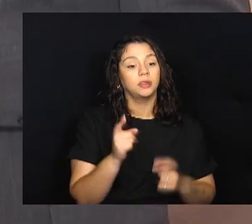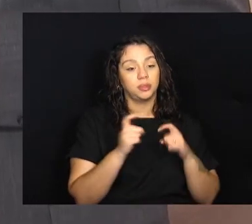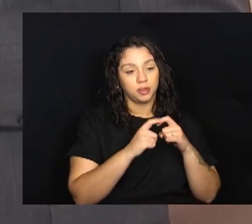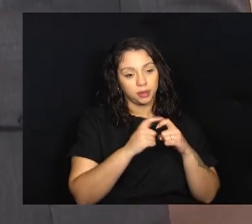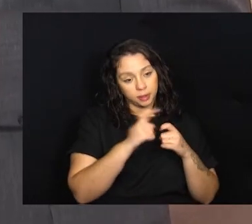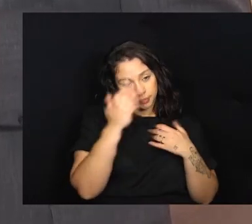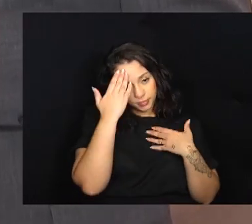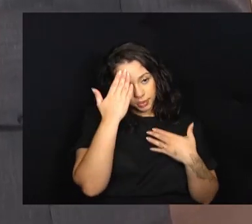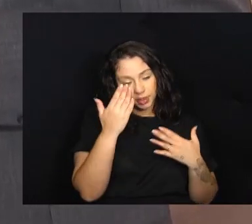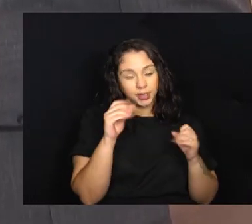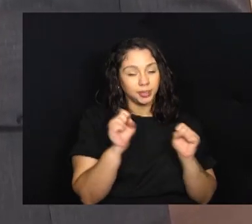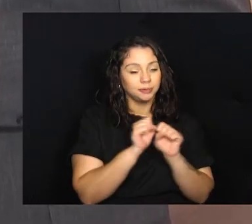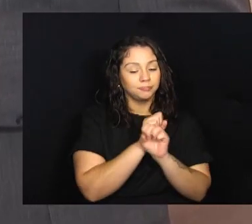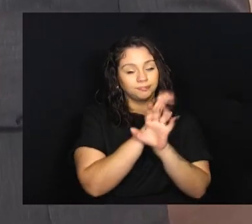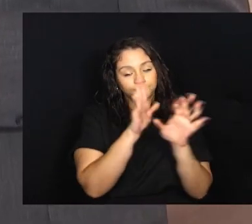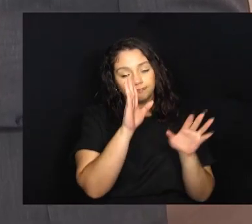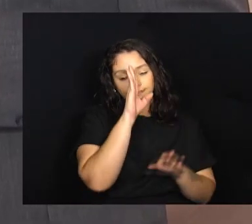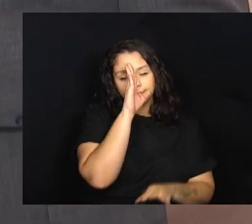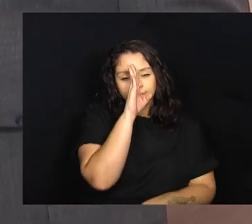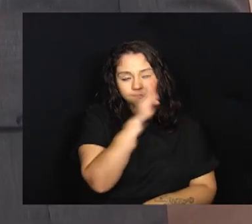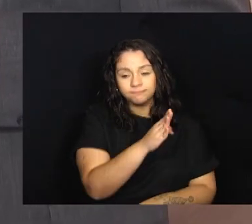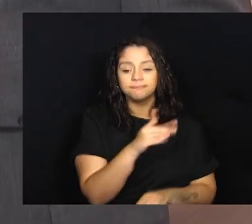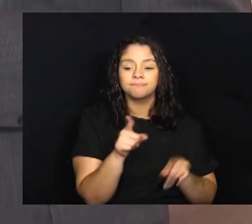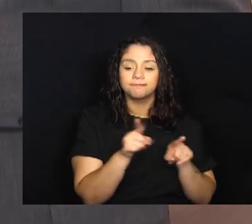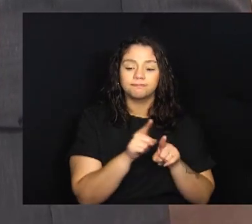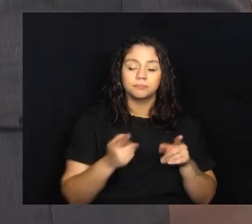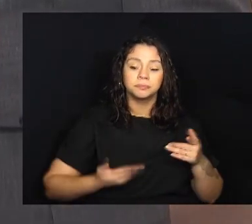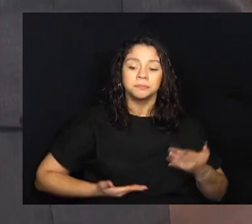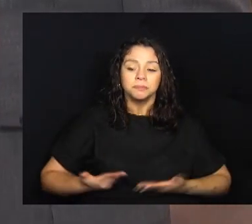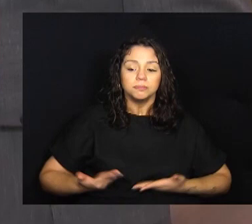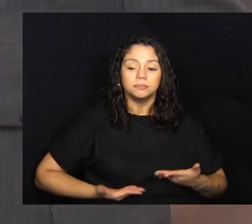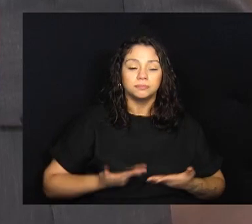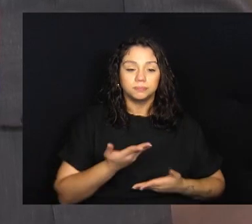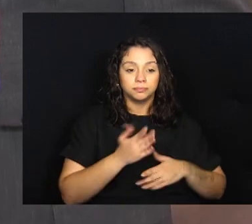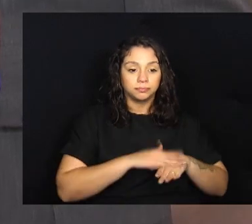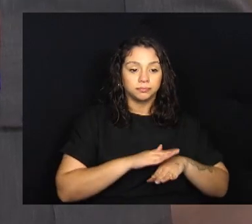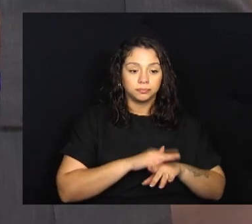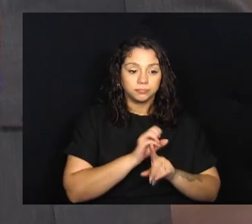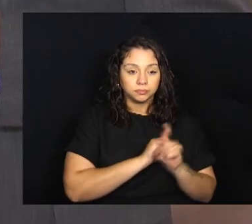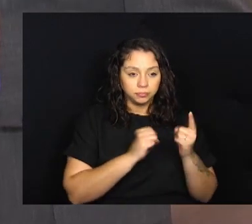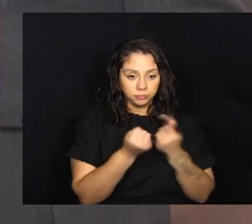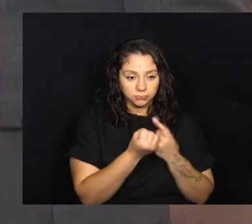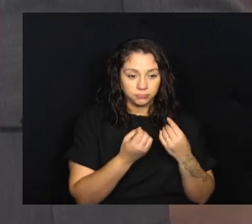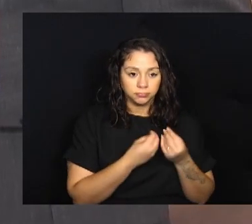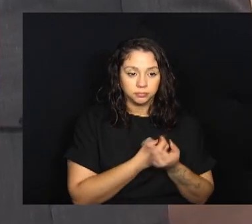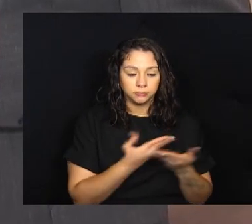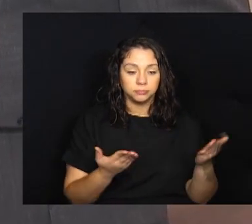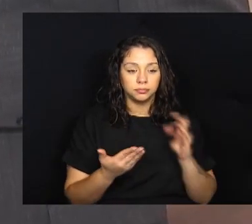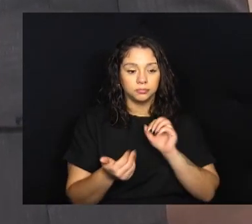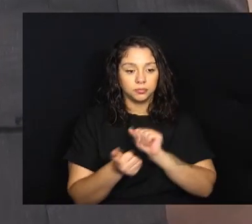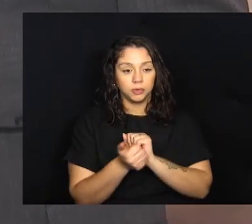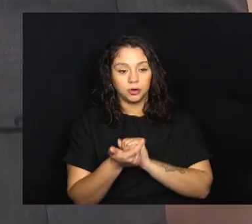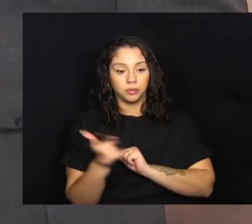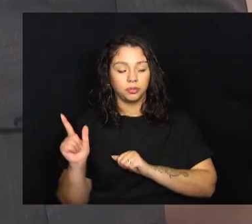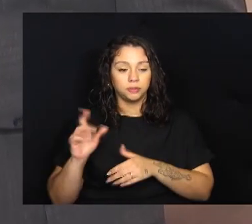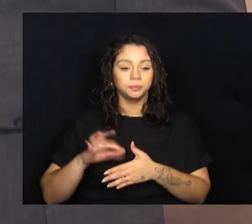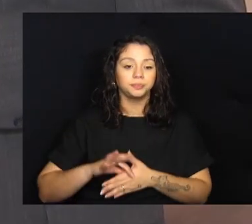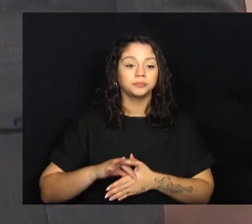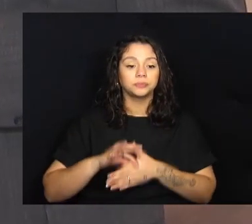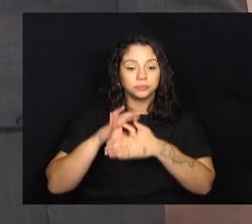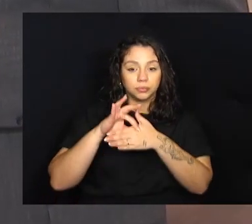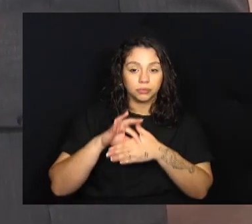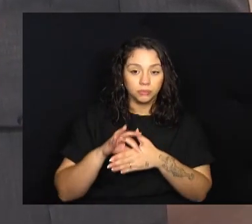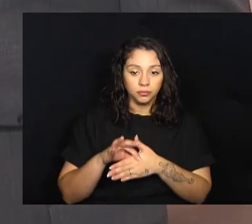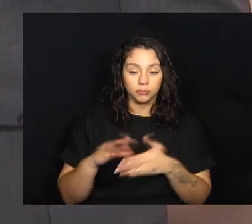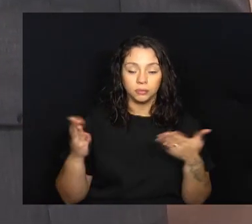pelo esclarecimento e principalmente pelo serviço que o senhor está fazendo para a sociedade, junto com as demais autoridades que estão aqui